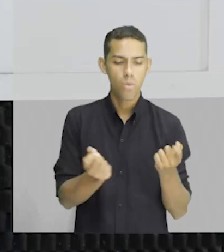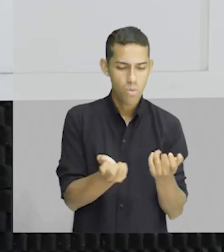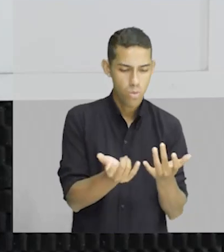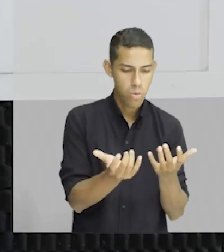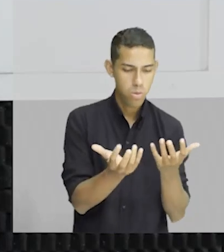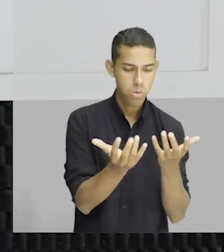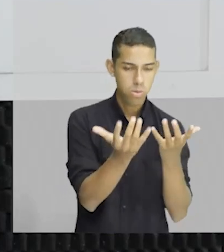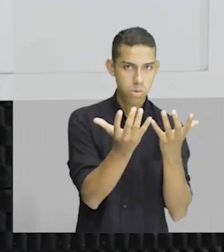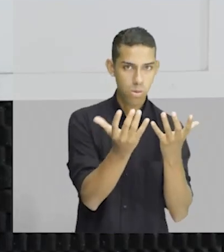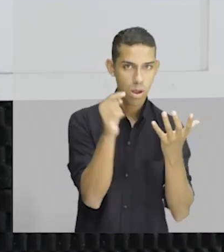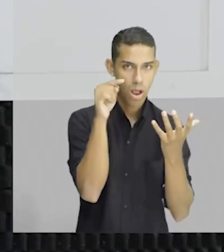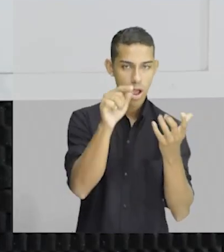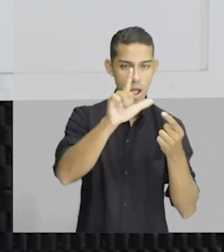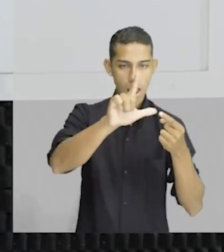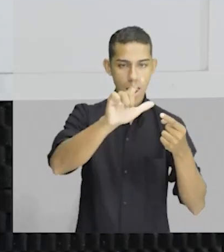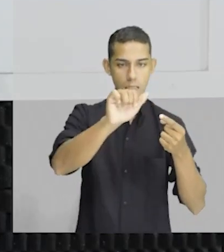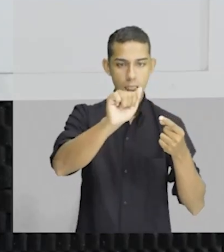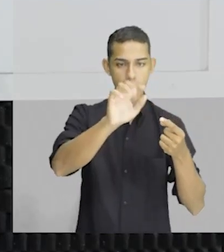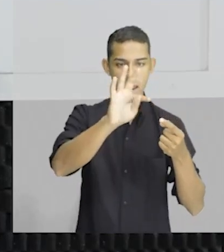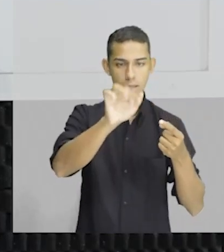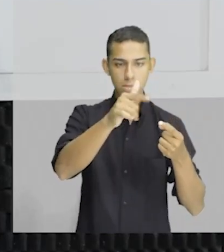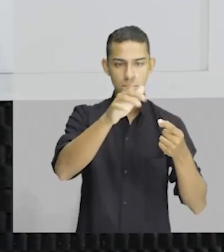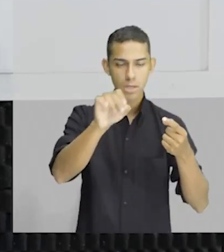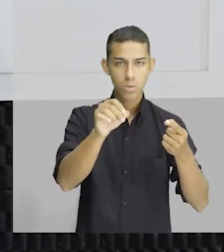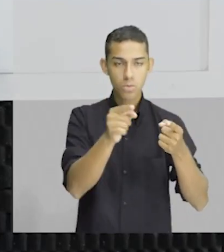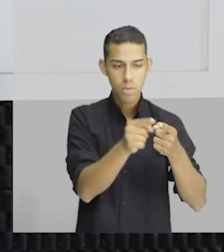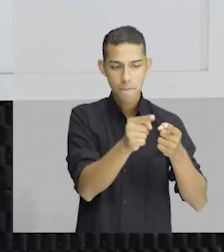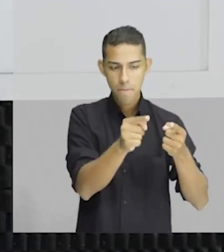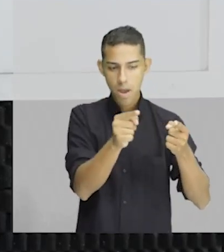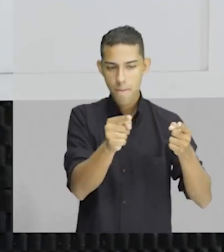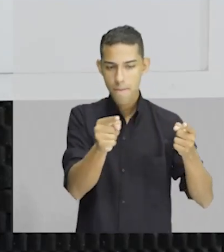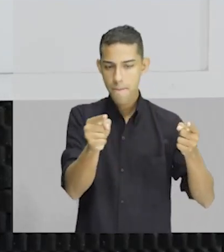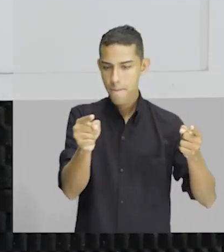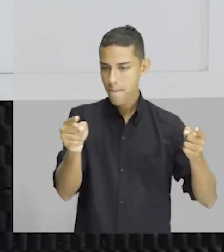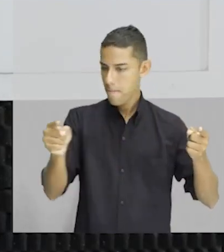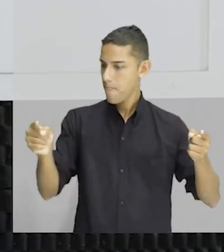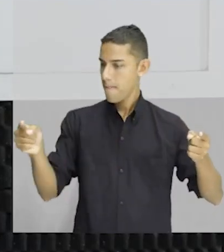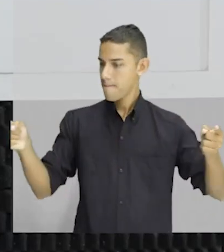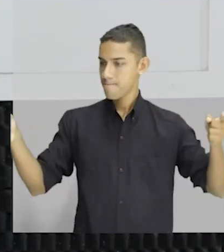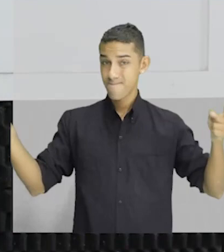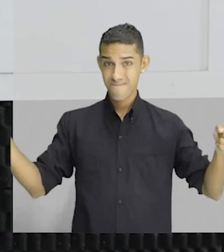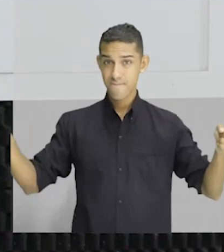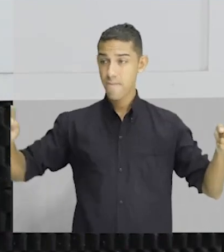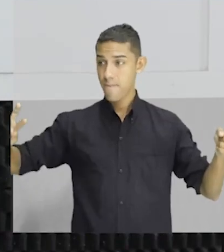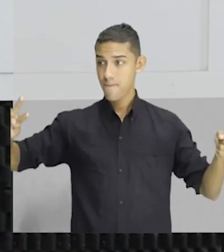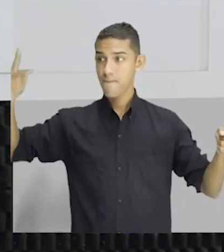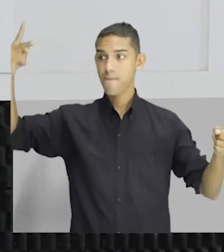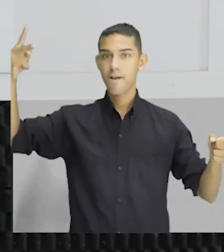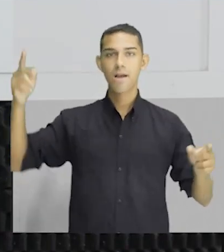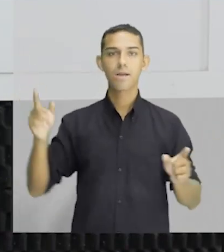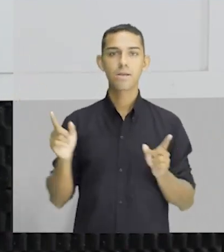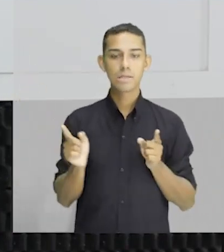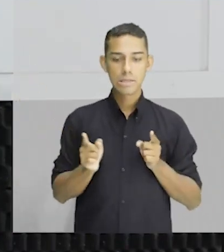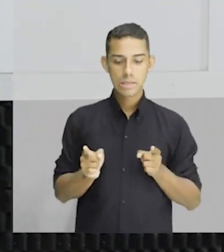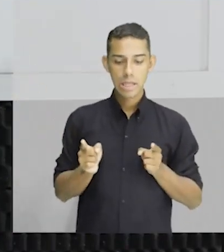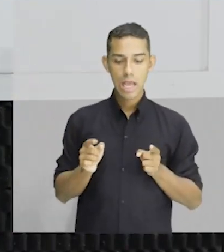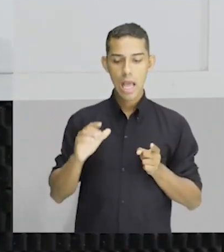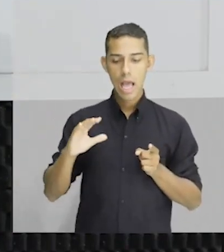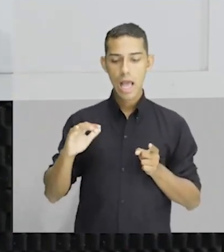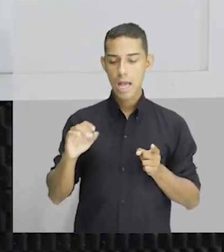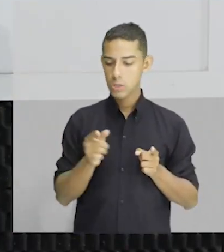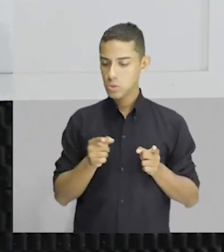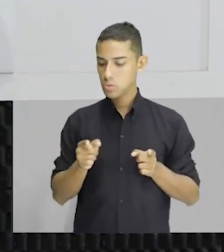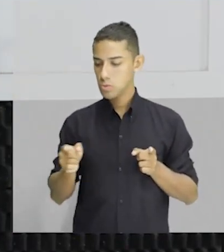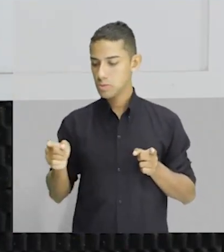de latão vai dilatar 2 vezes mais do que a haste de aço. E